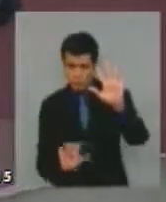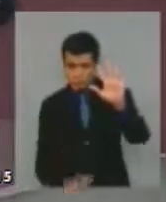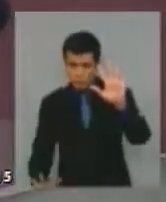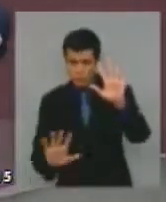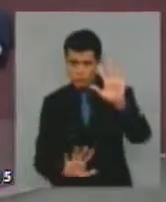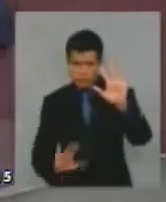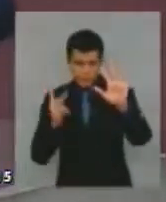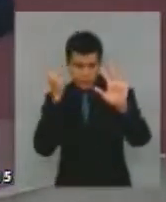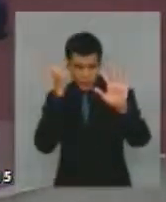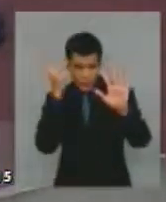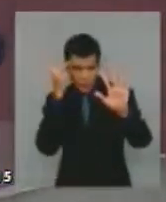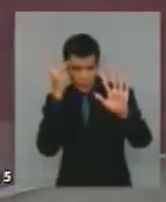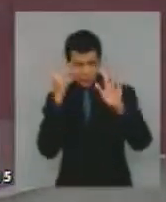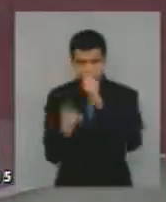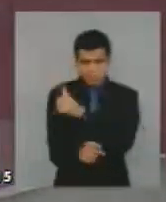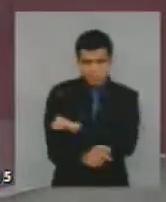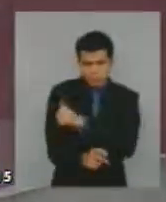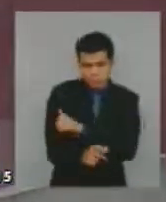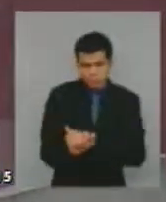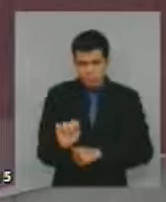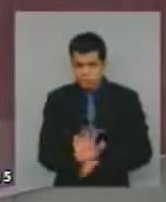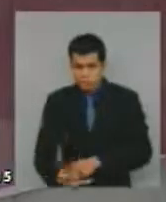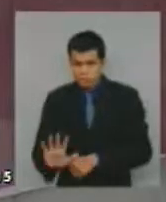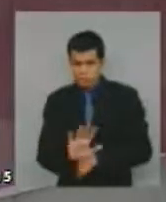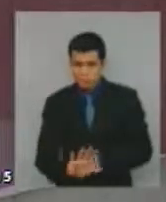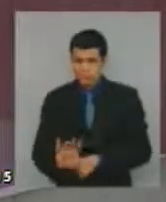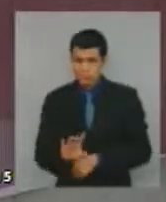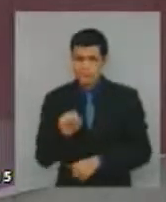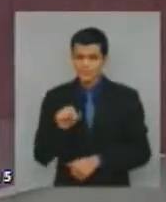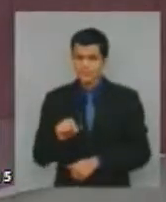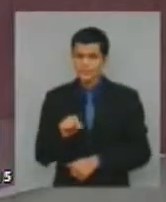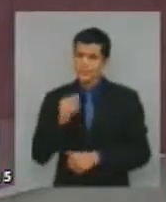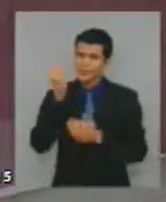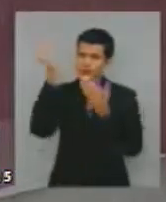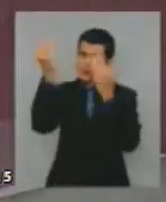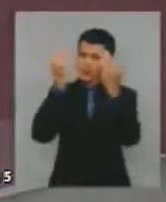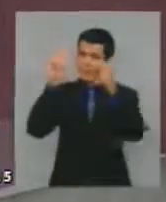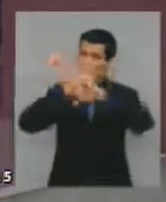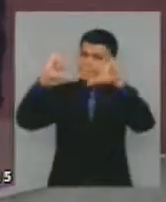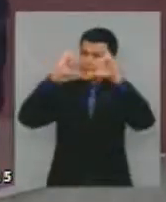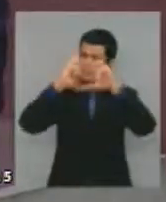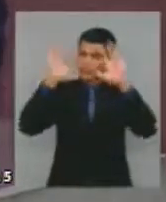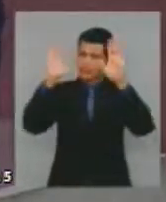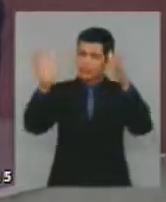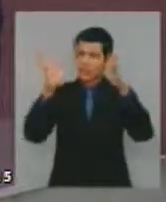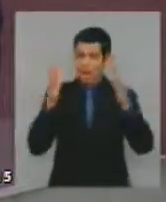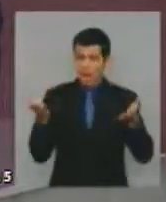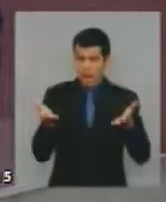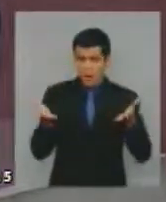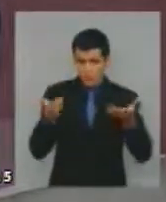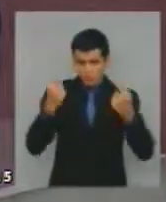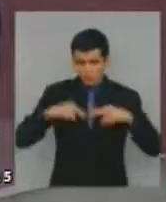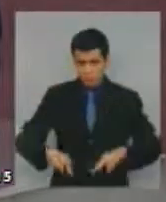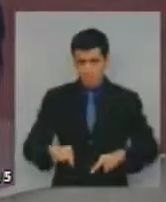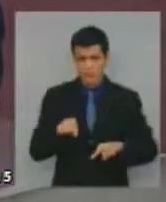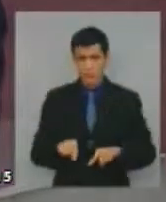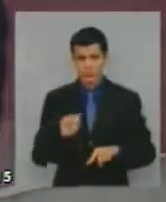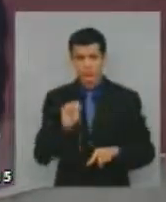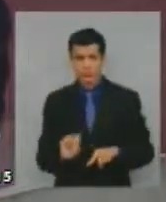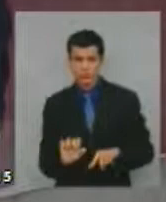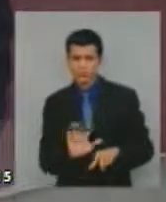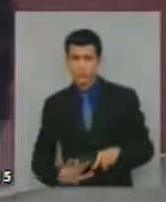de Homicídios de Adolescentes. Em 2012, que é o último indicador liberado semana passada,